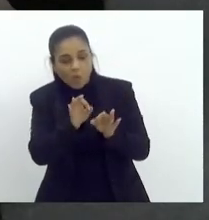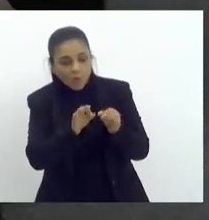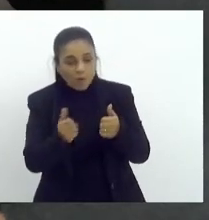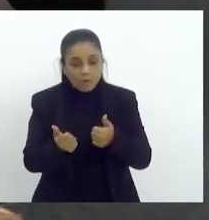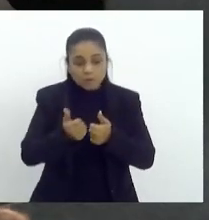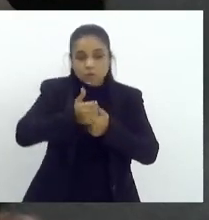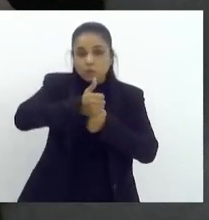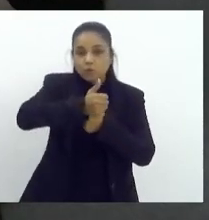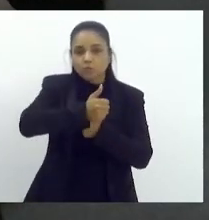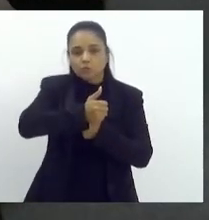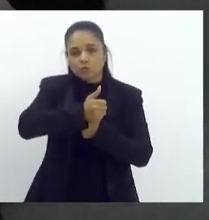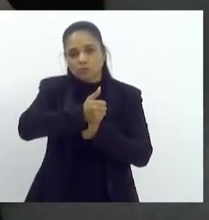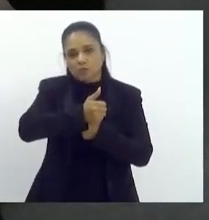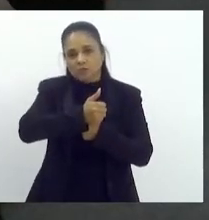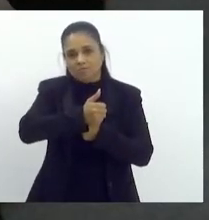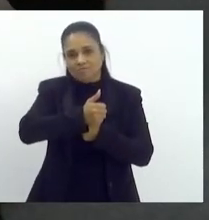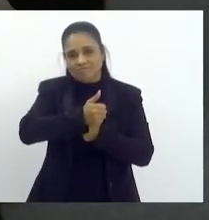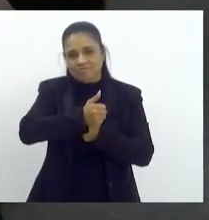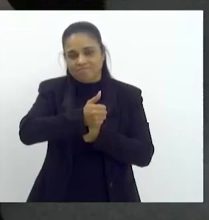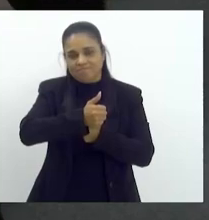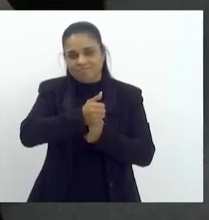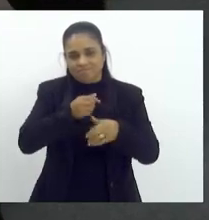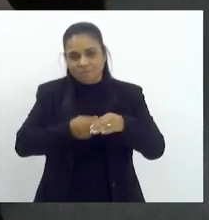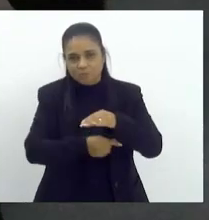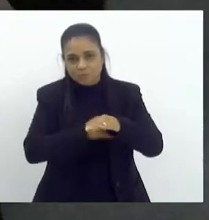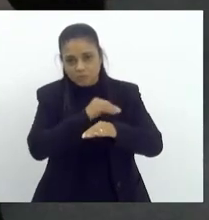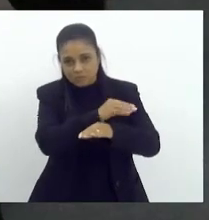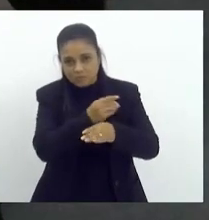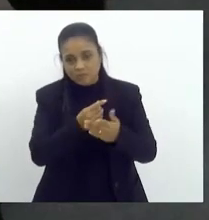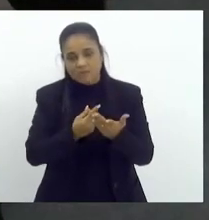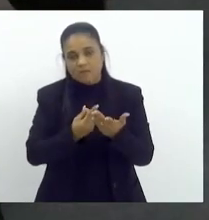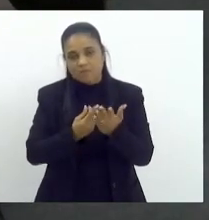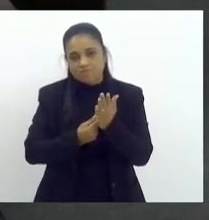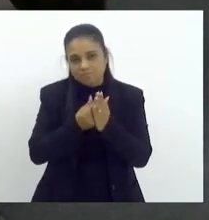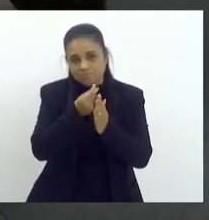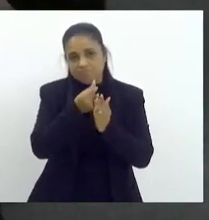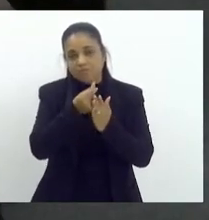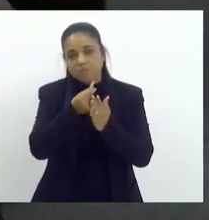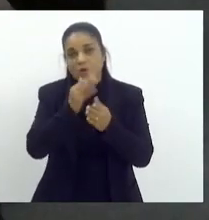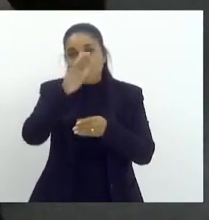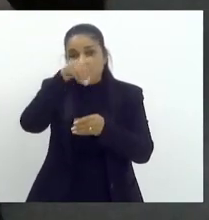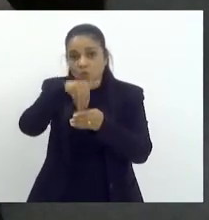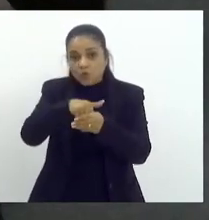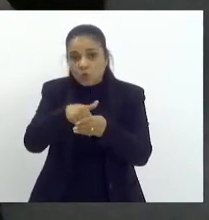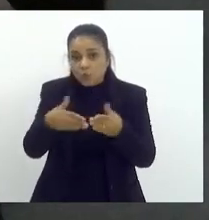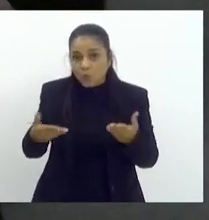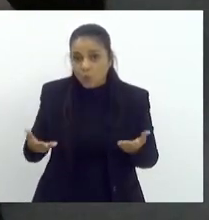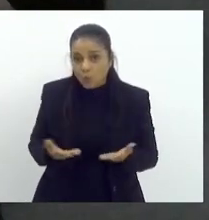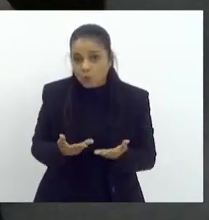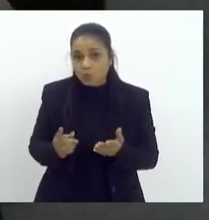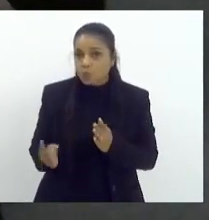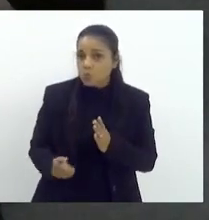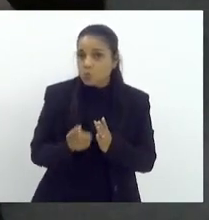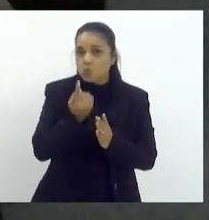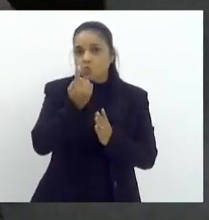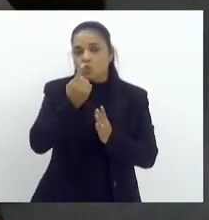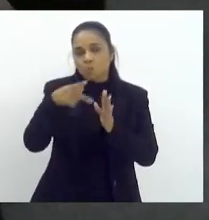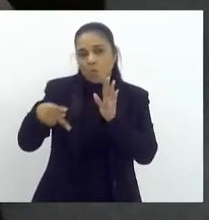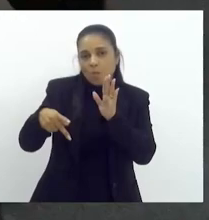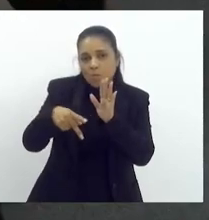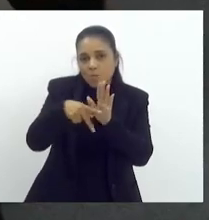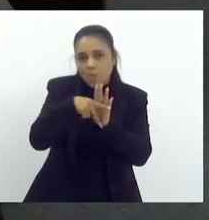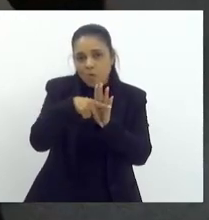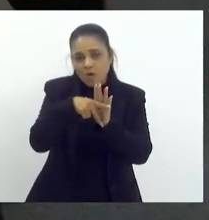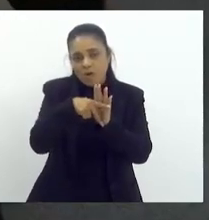o supera o governo não fez isso e tá votando hoje o único programa próprio de enfrentar